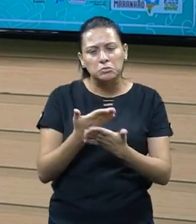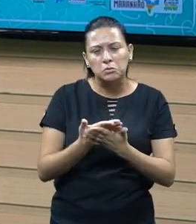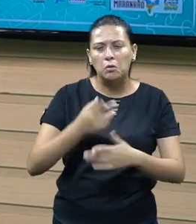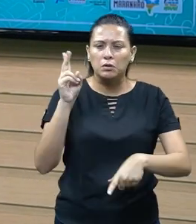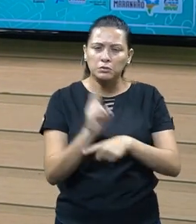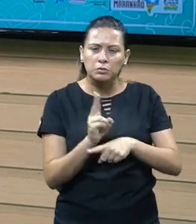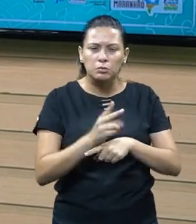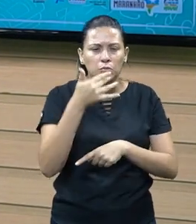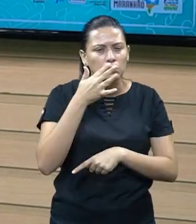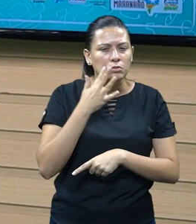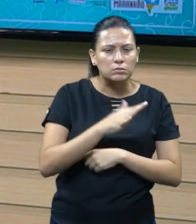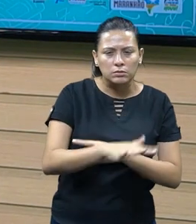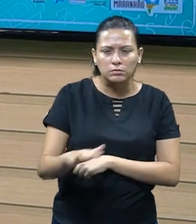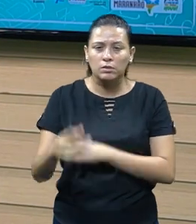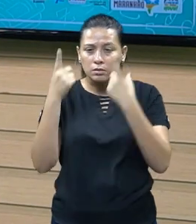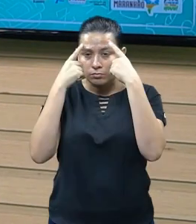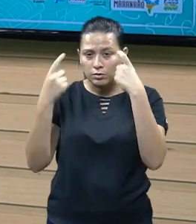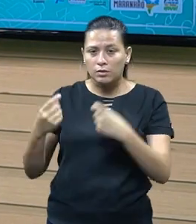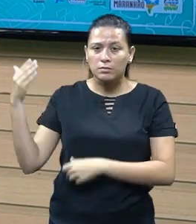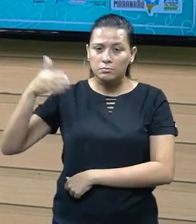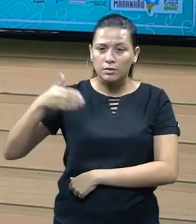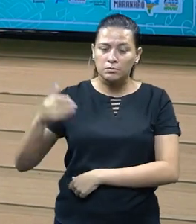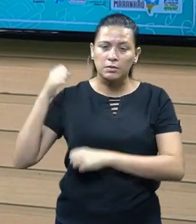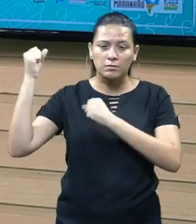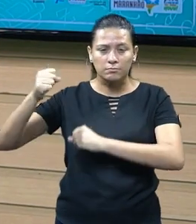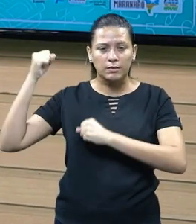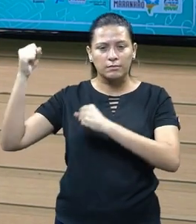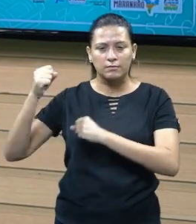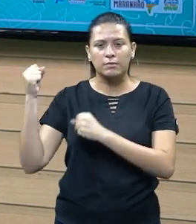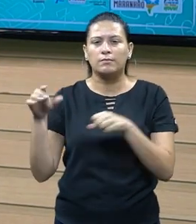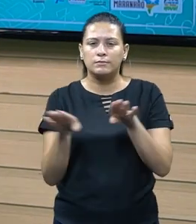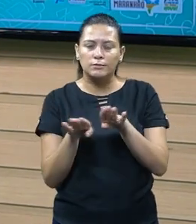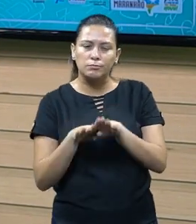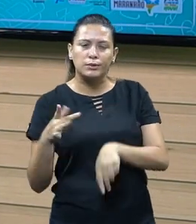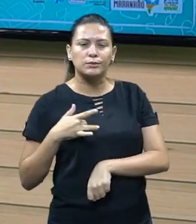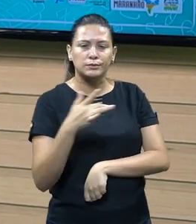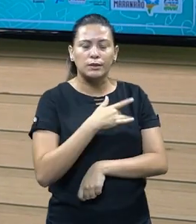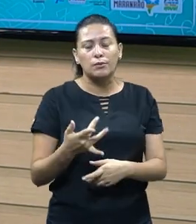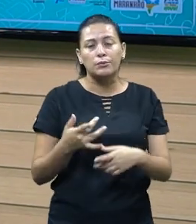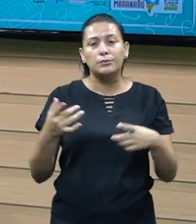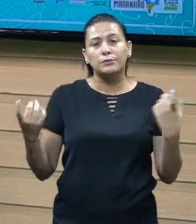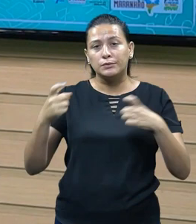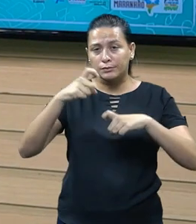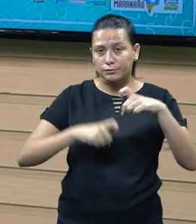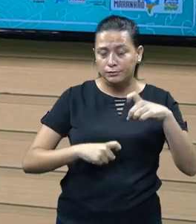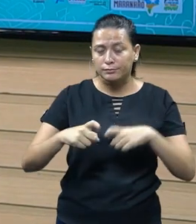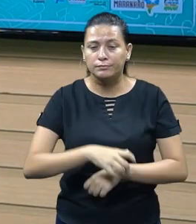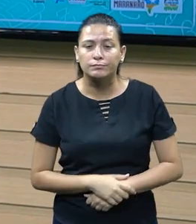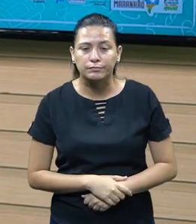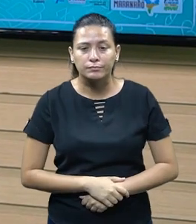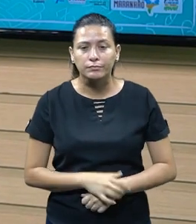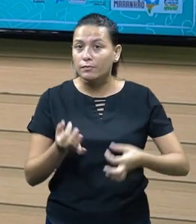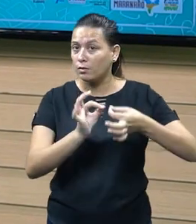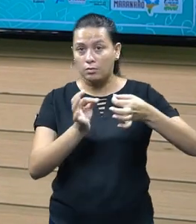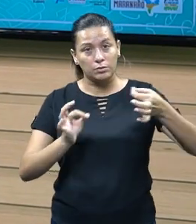Eh em forma de fichamento um resumo né captando toda a ideia Central vocês podem ver que não é